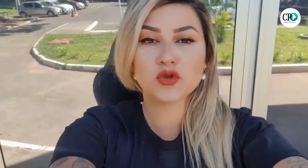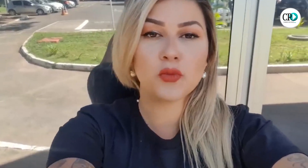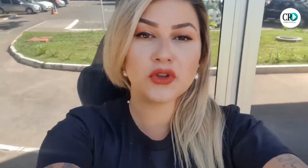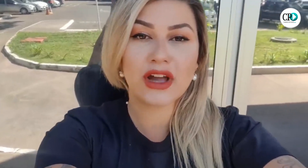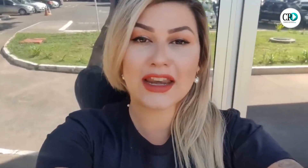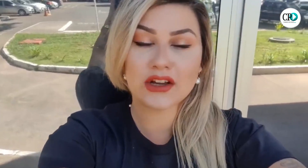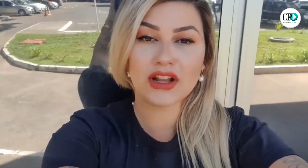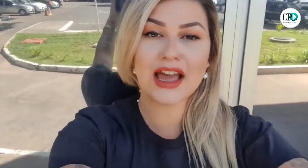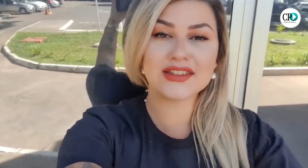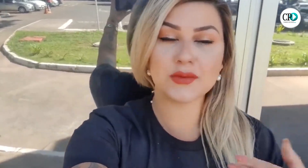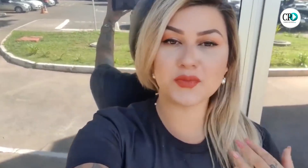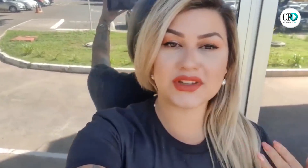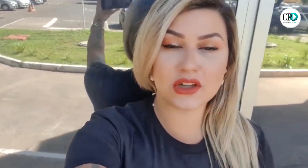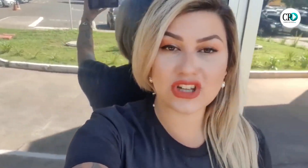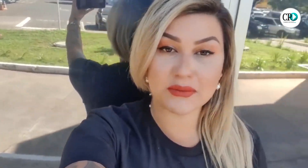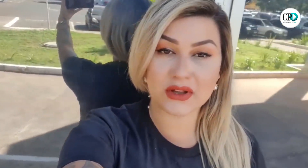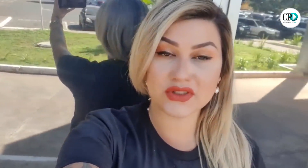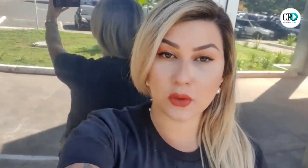winter